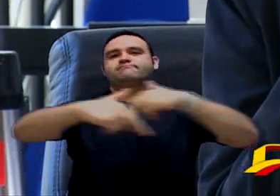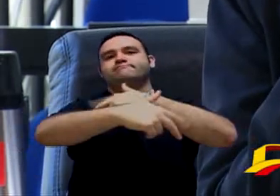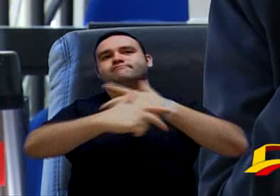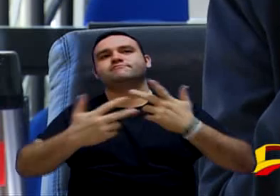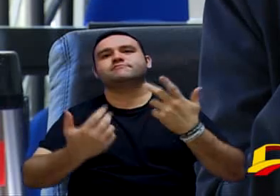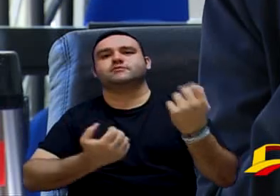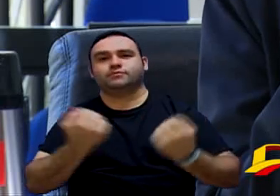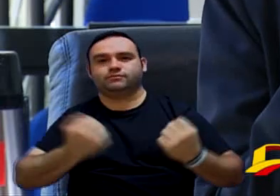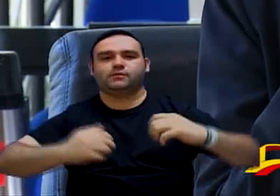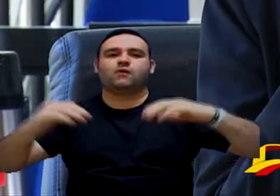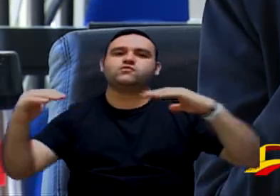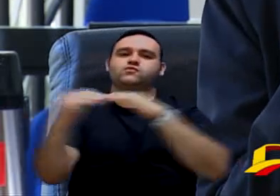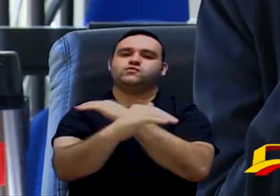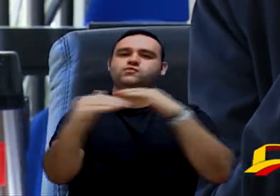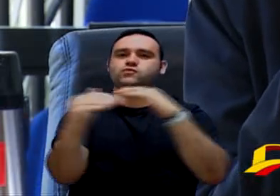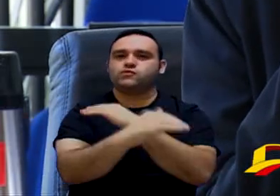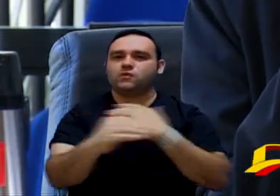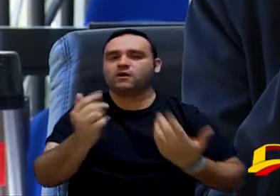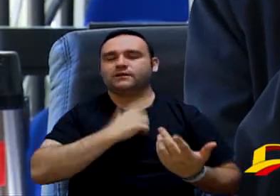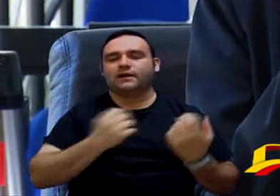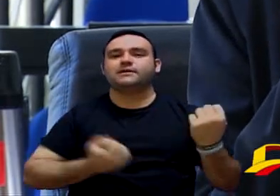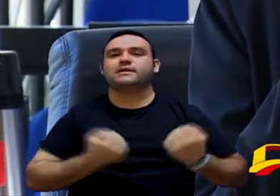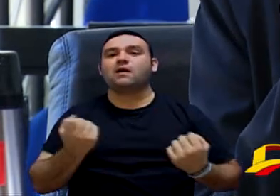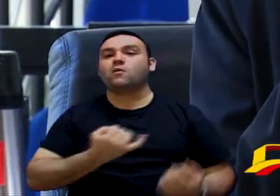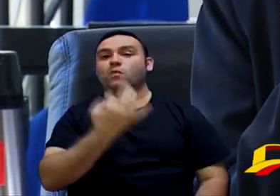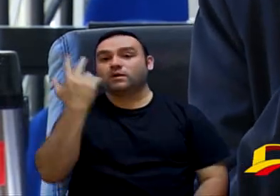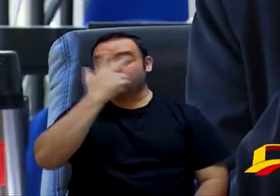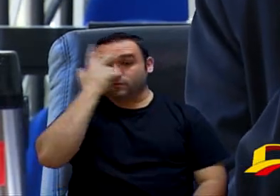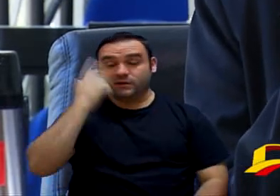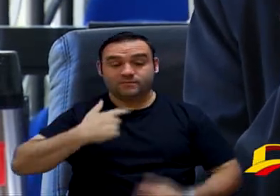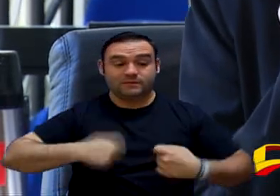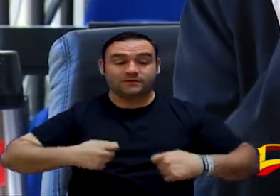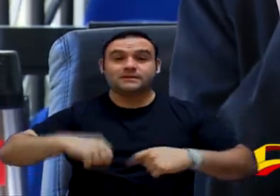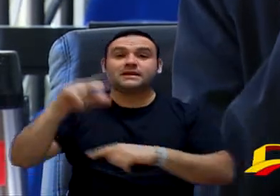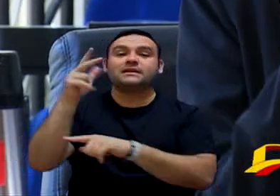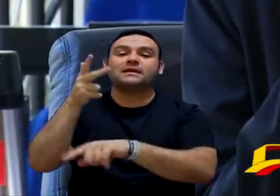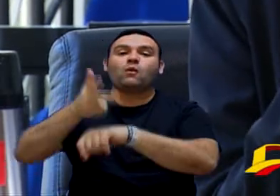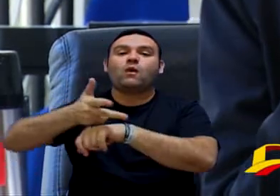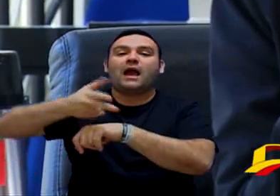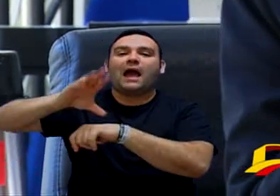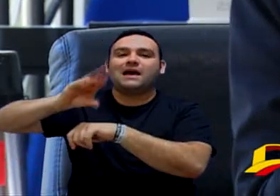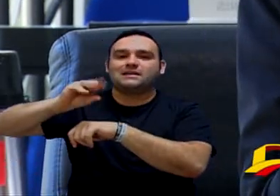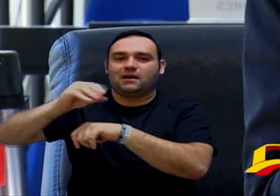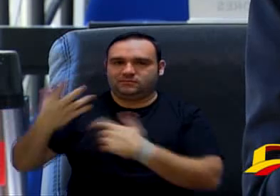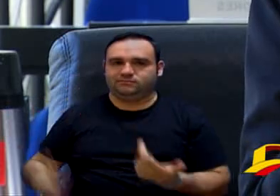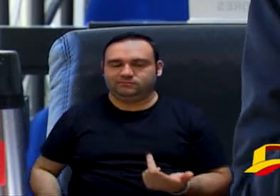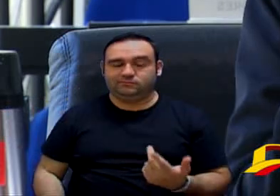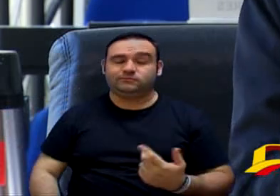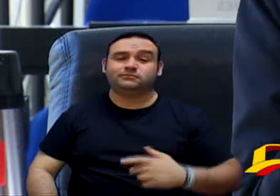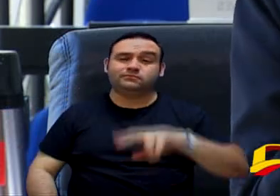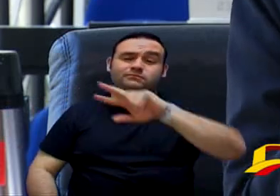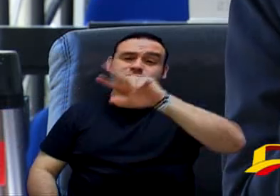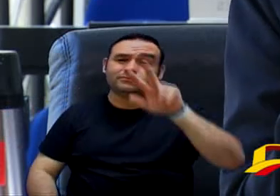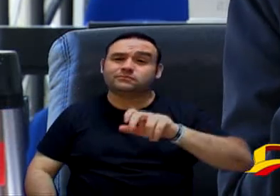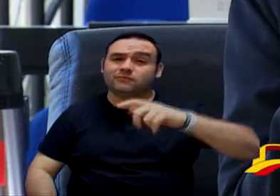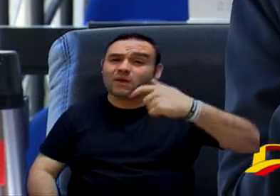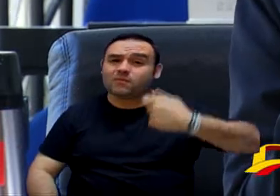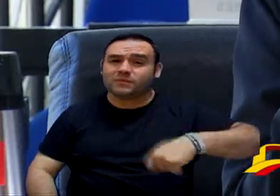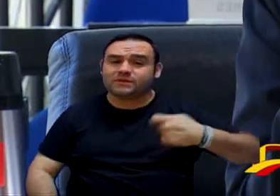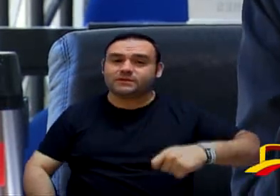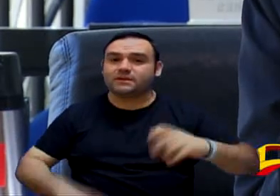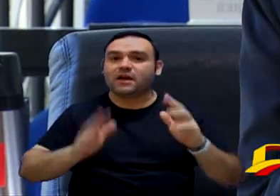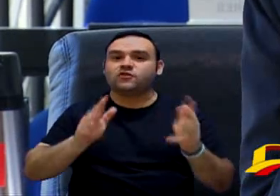na nas vias né o número de carros para a necessidade de um radar Então essas questões deveriam estar já